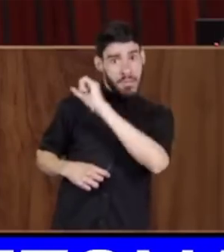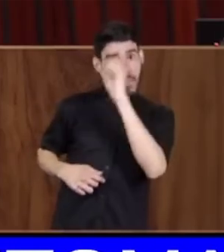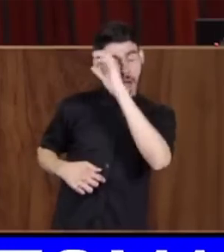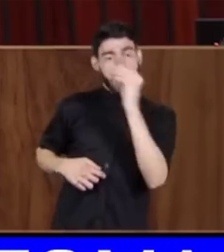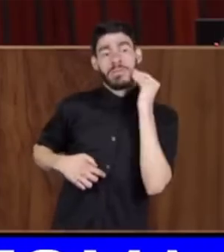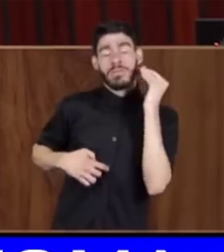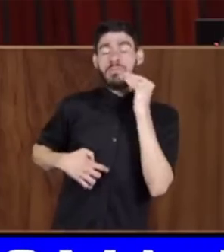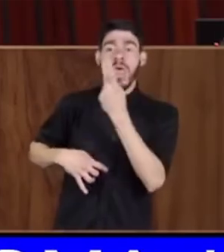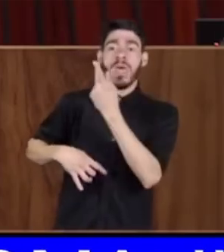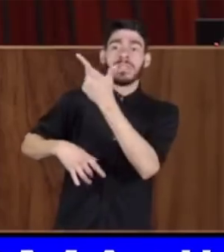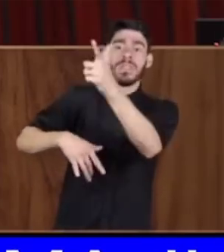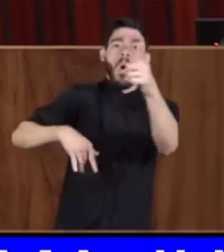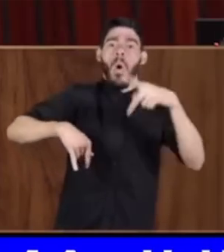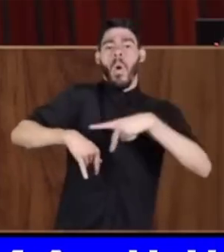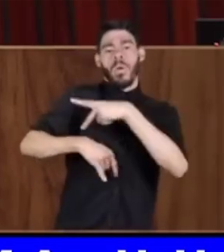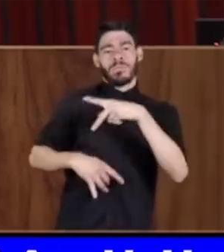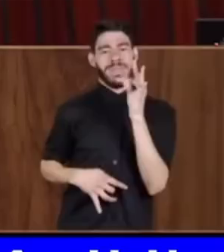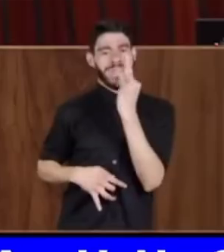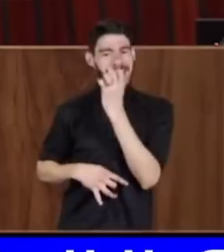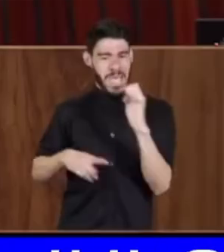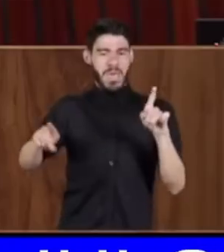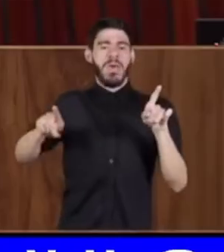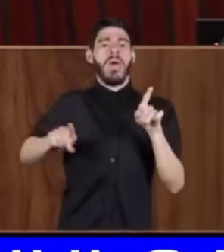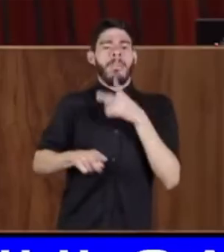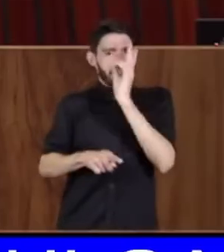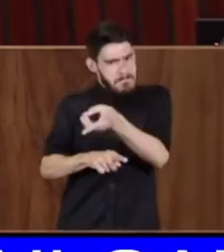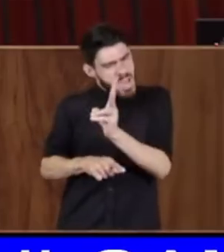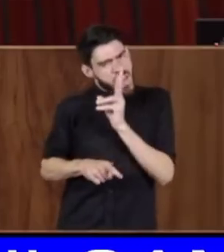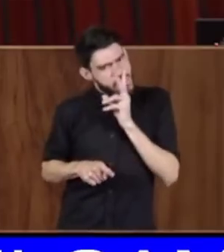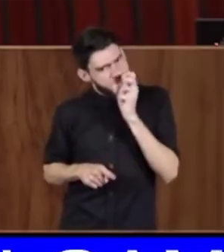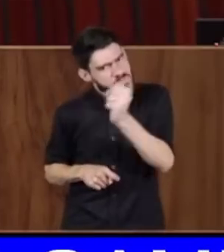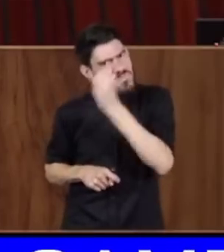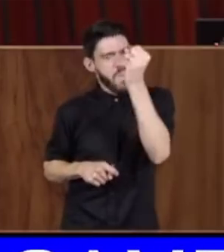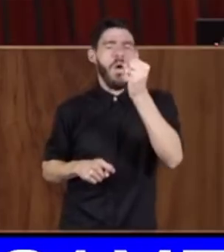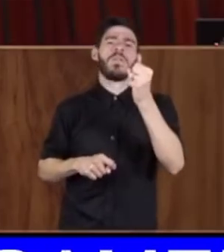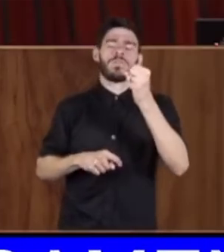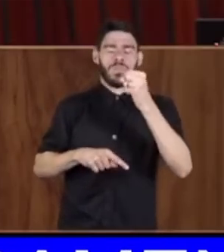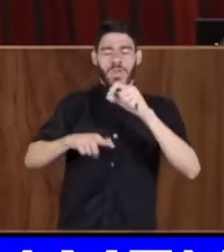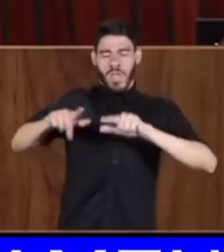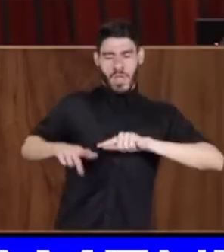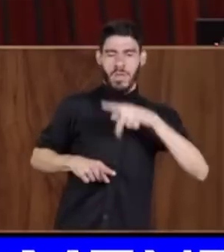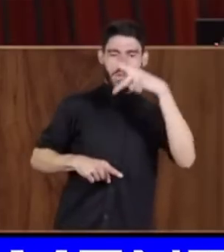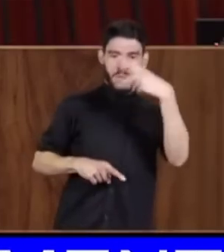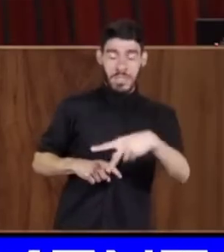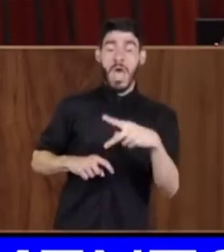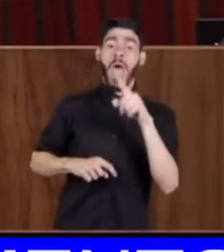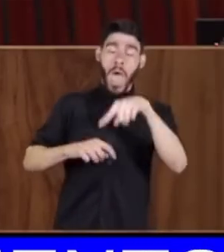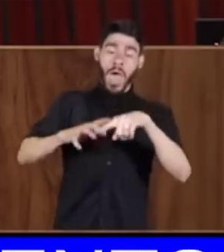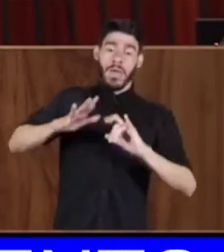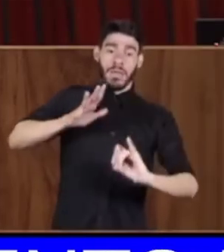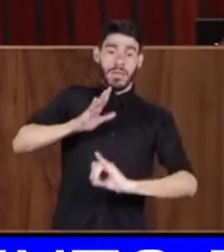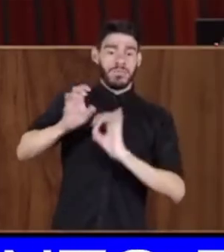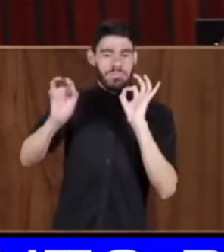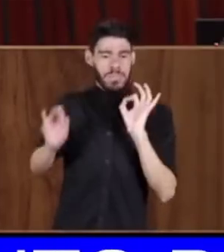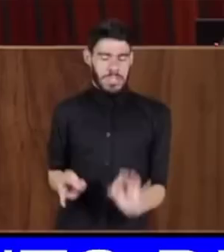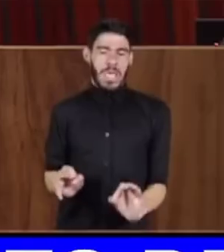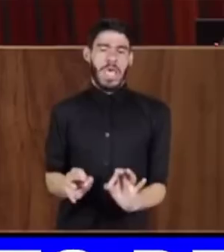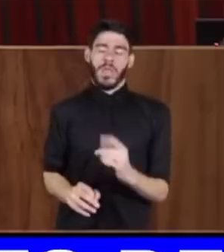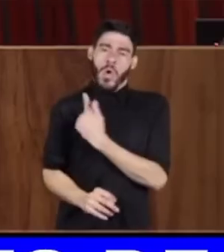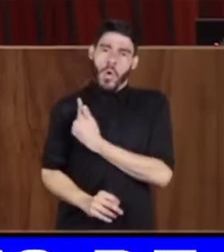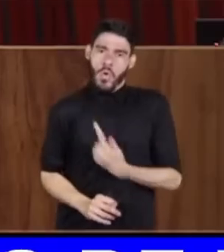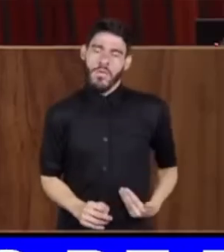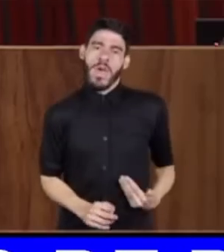outros países. O TSE também se manterá firme em seu dever de, como órgão de cúpula da